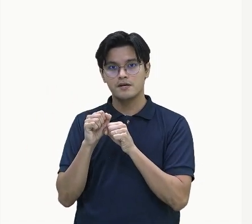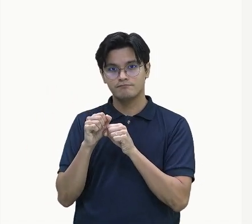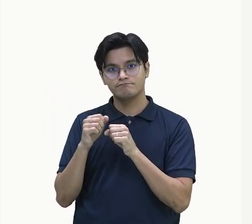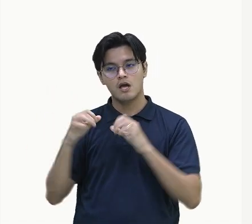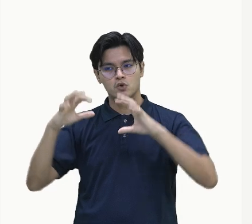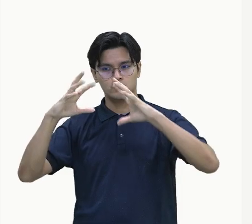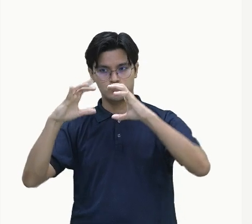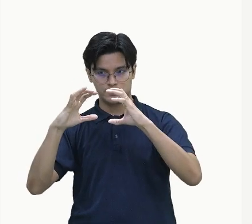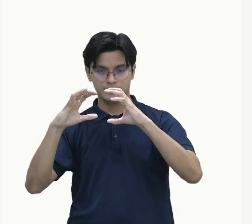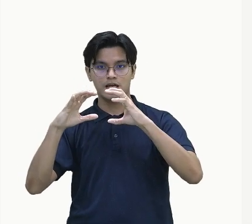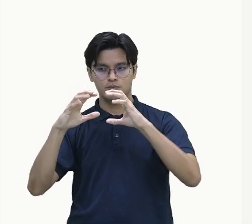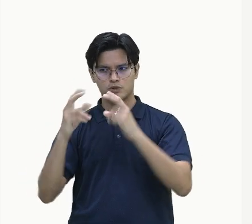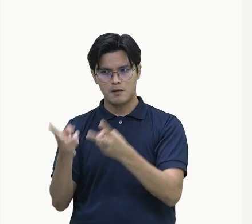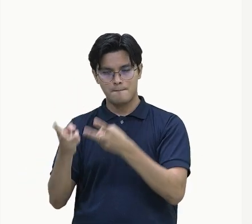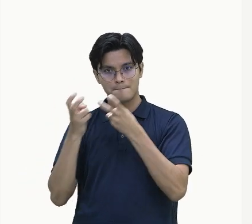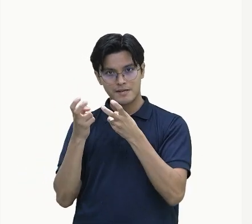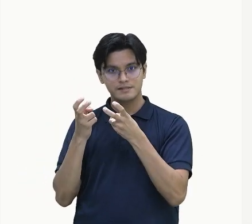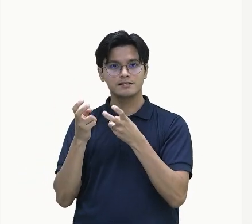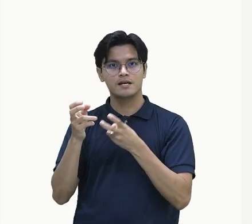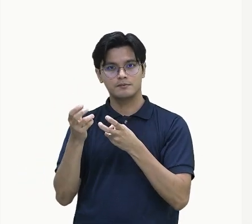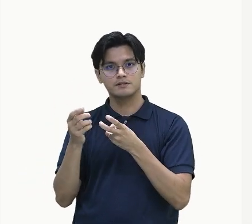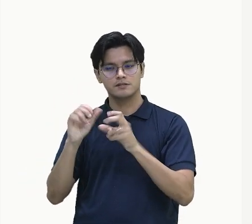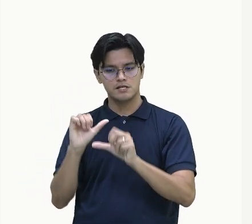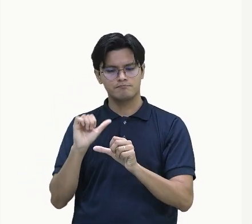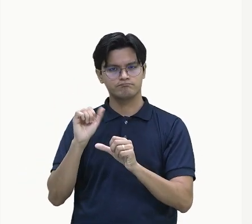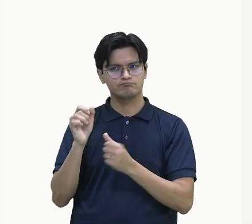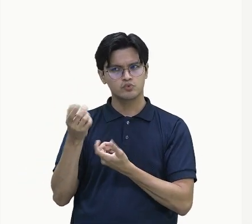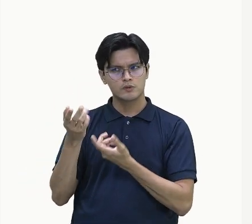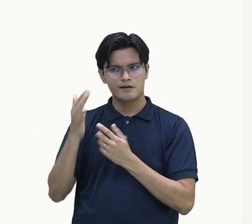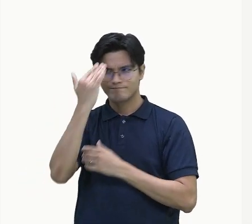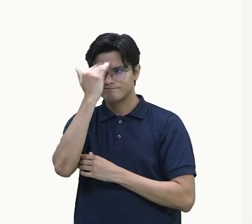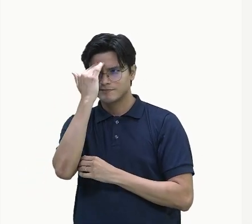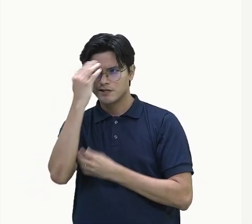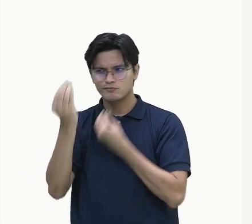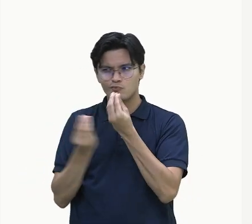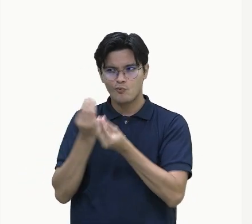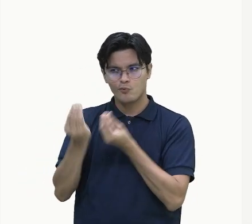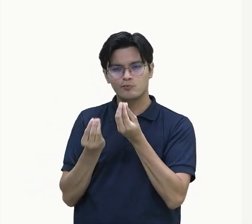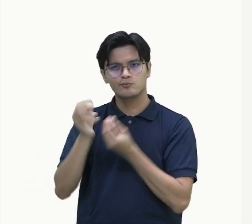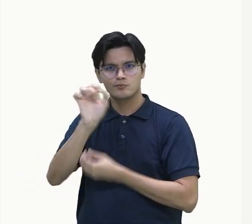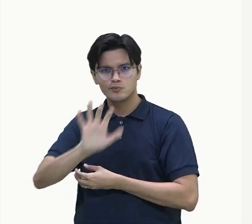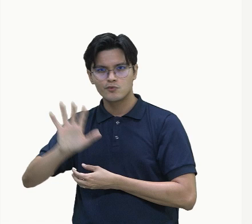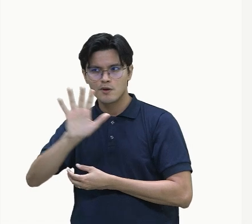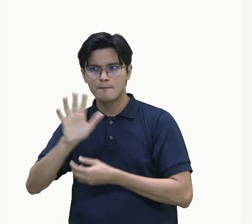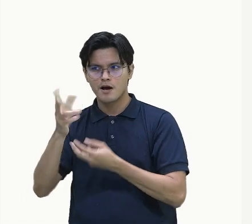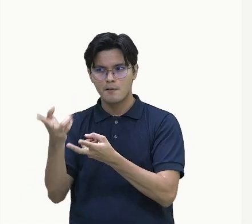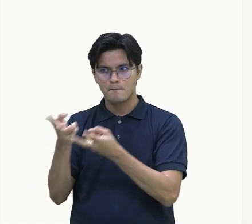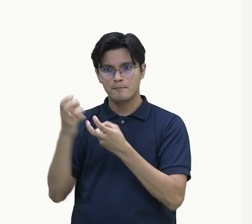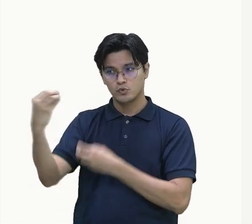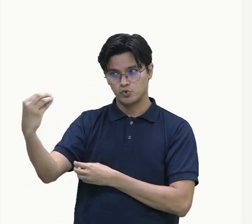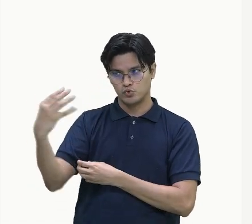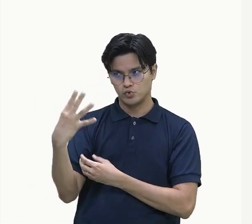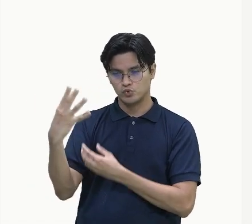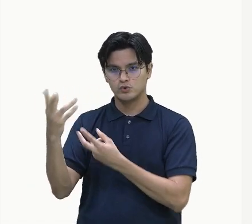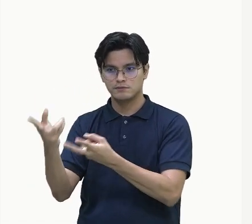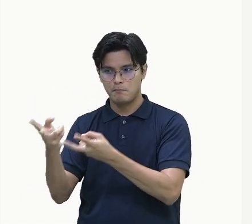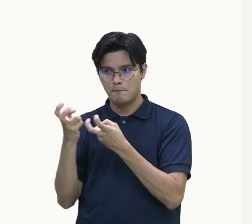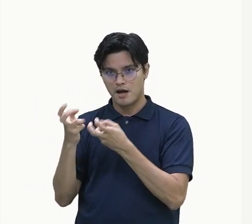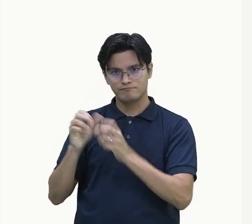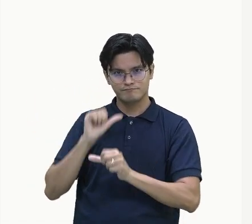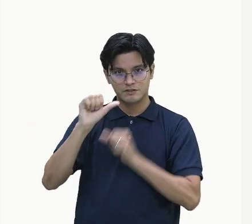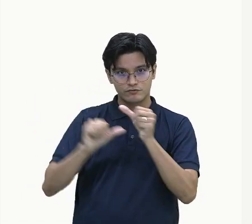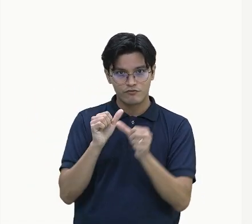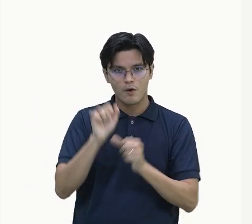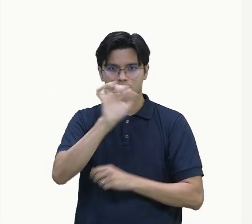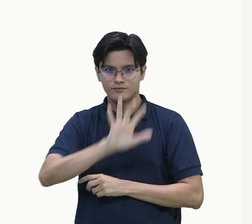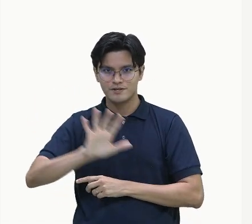imagens. Então, é aqui no nervo óptico que a gente vai ter essa interpretação de tudo que está sendo recepcionado aqui na frente, né, a parte